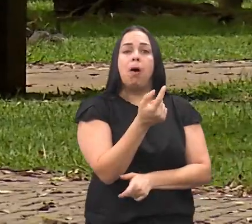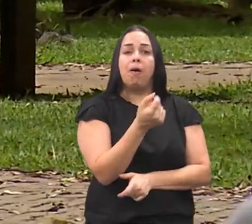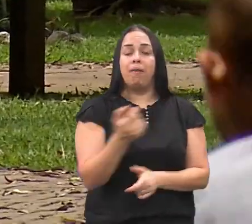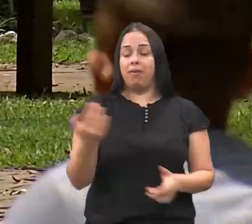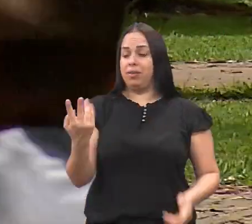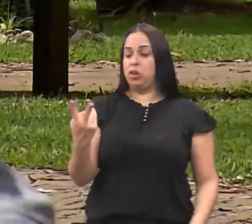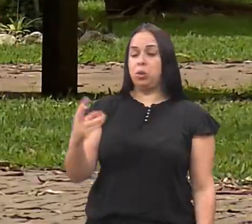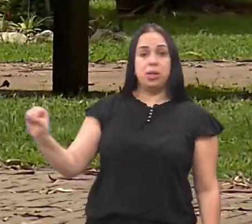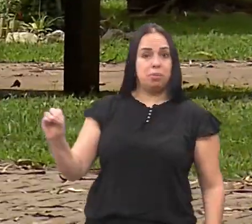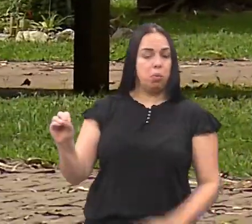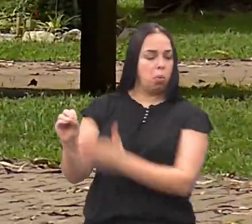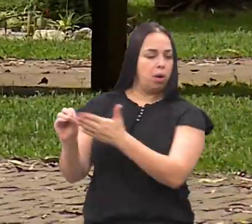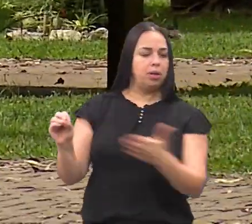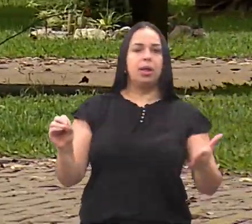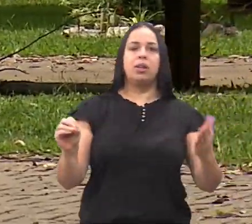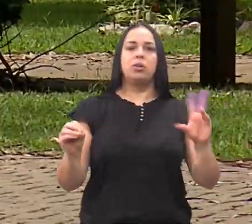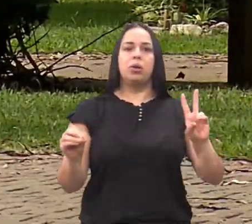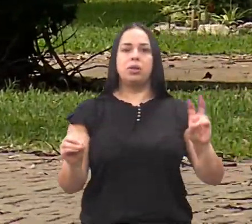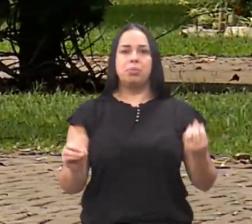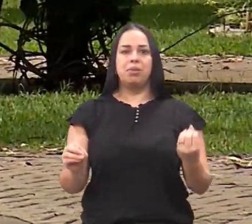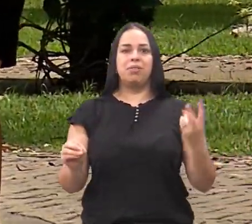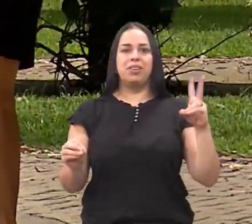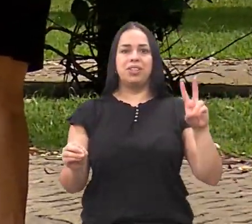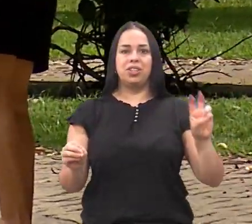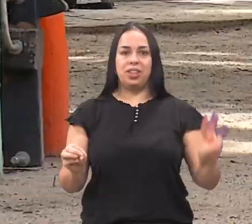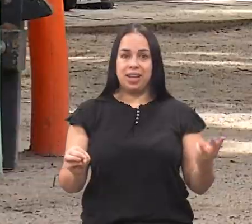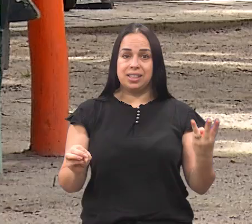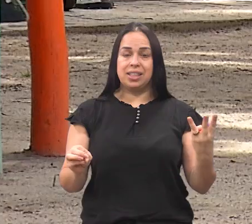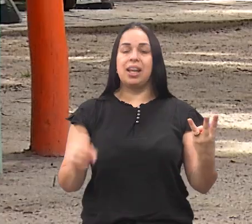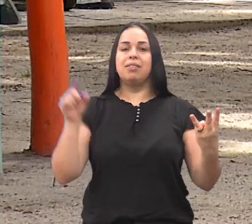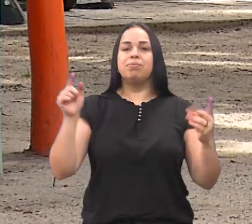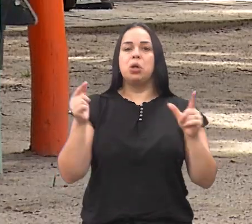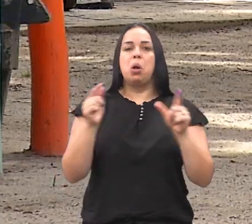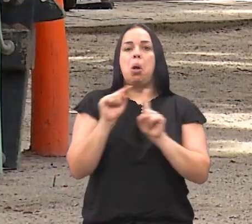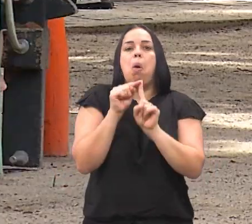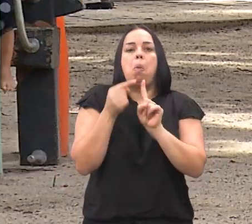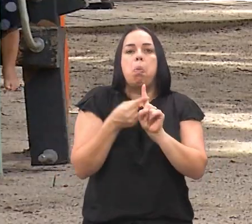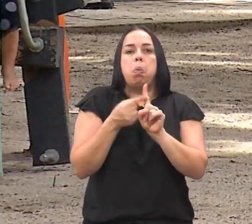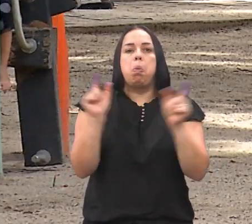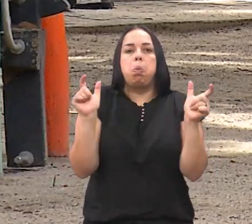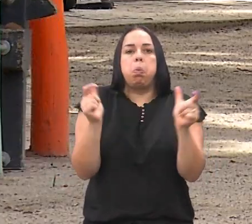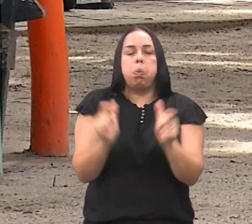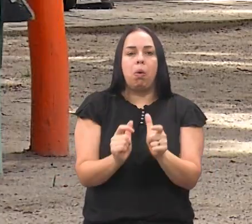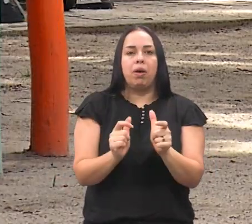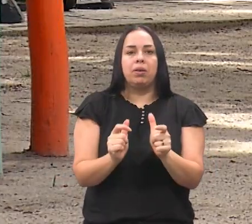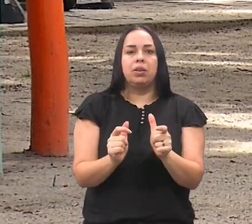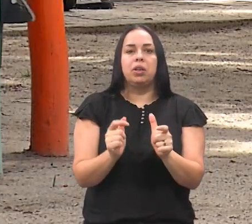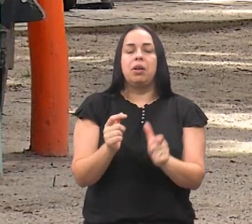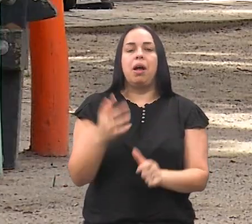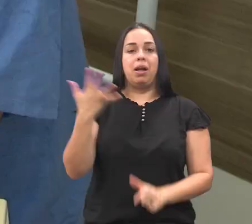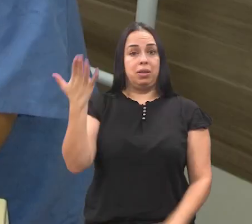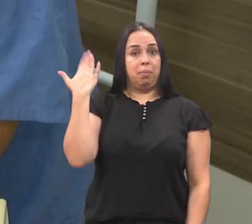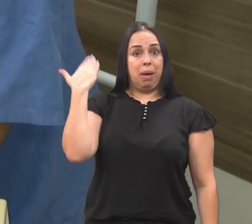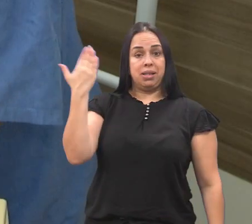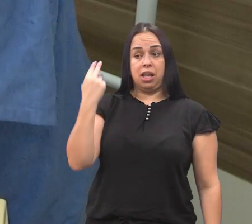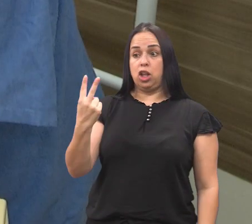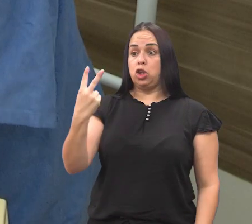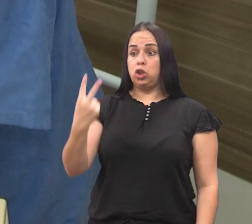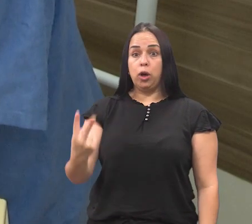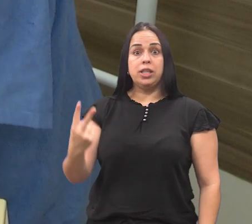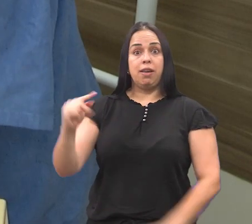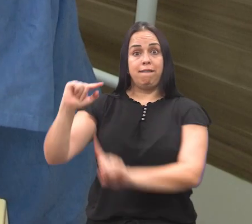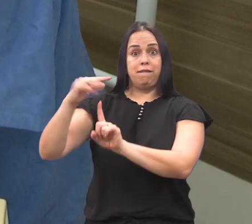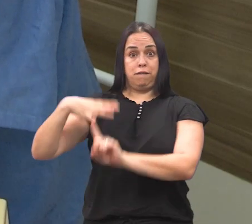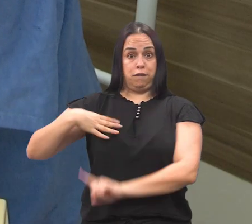Dados do IBGE mostram que de 2000 a 2023, a taxa de fecundidade no país caiu de cerca de 2